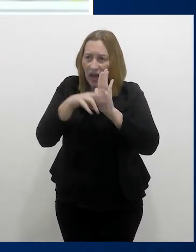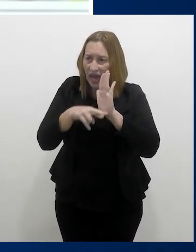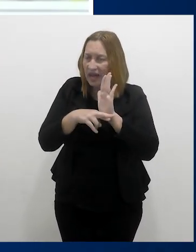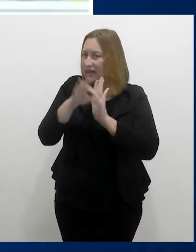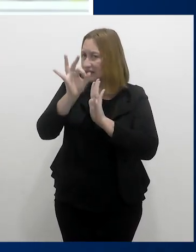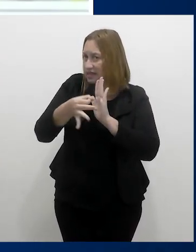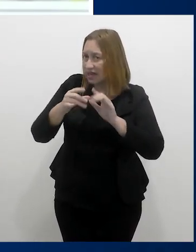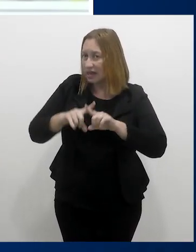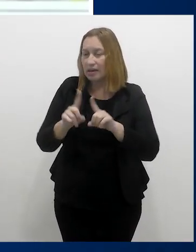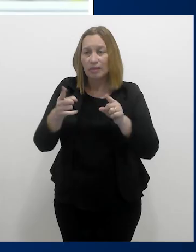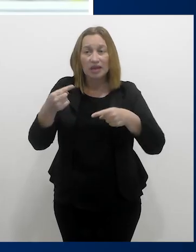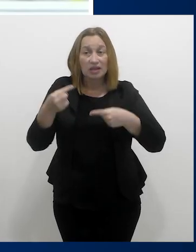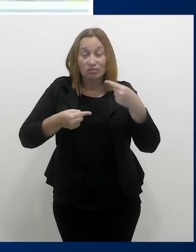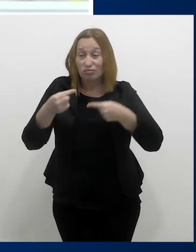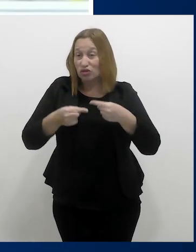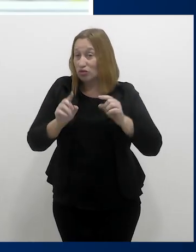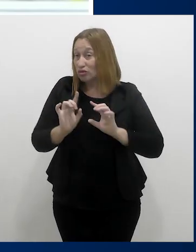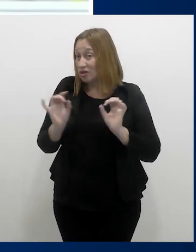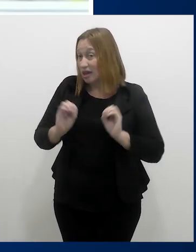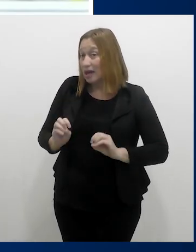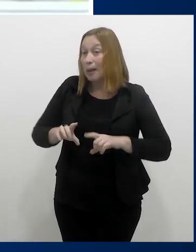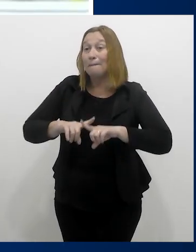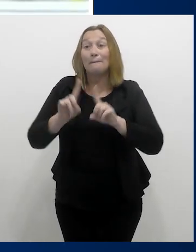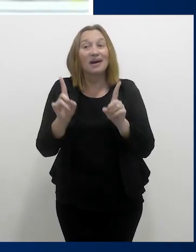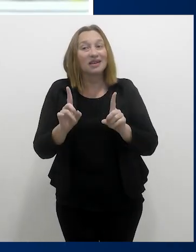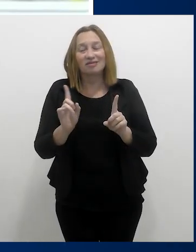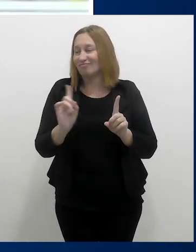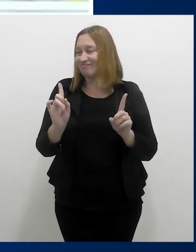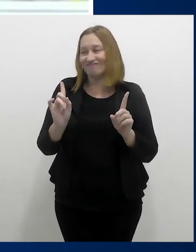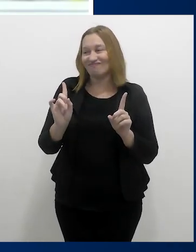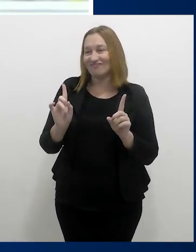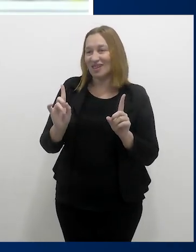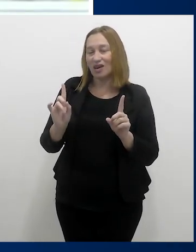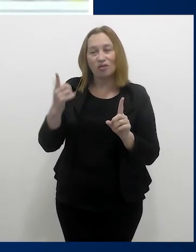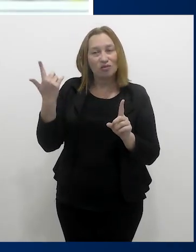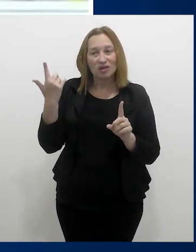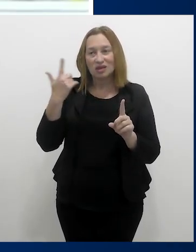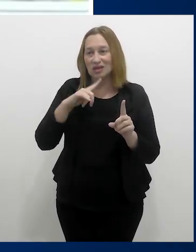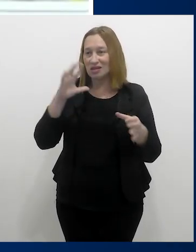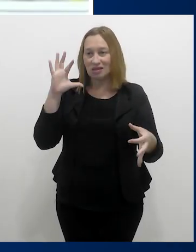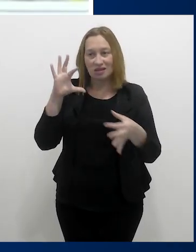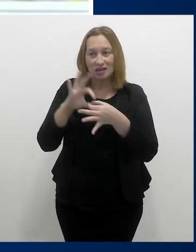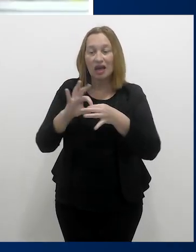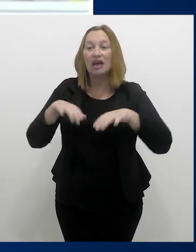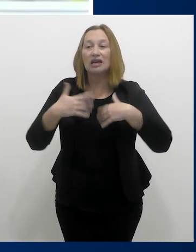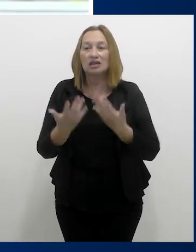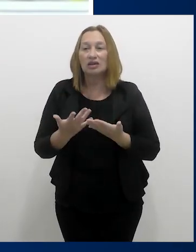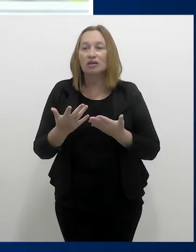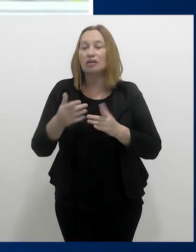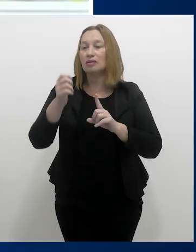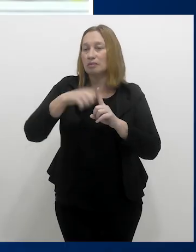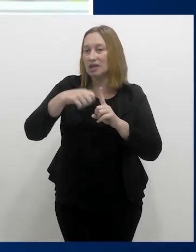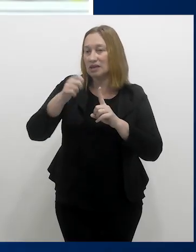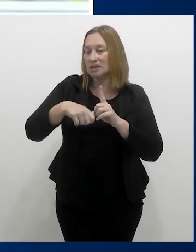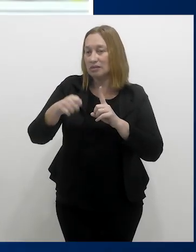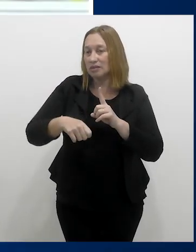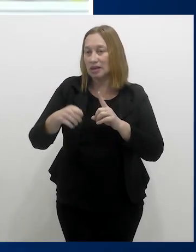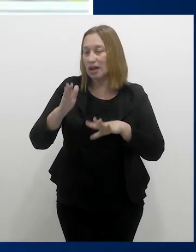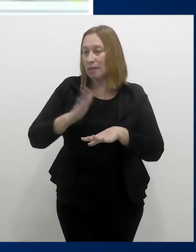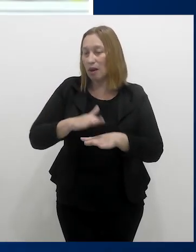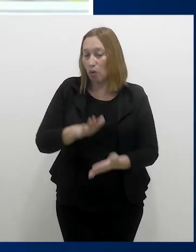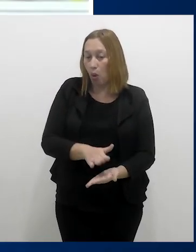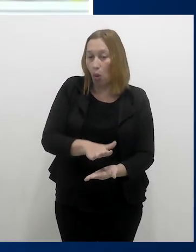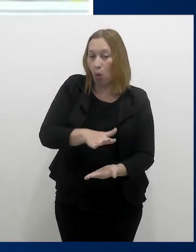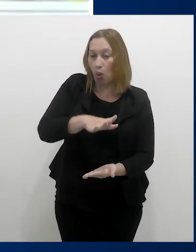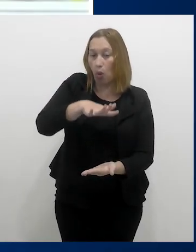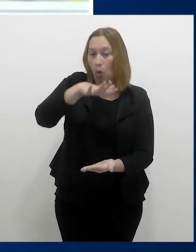spoiler, mas aí falava assim: não, vocês discutem, mas não dão spoiler. Aí a gente falou assim: não, isso não está dando certo, né? E aí, cada mês, a gente levava mais livro, ia ficando